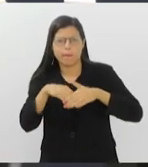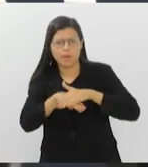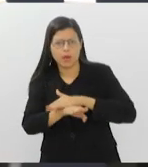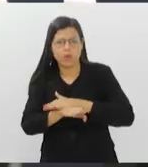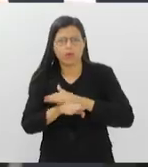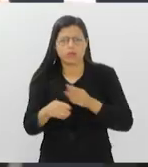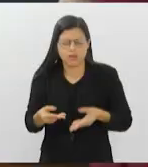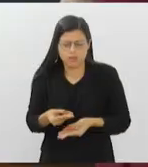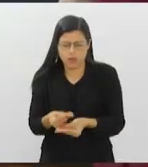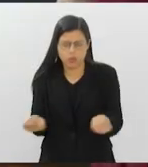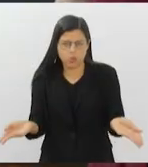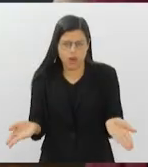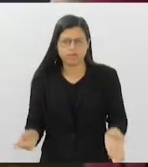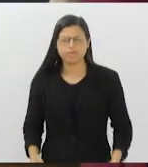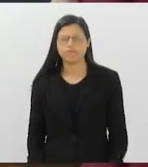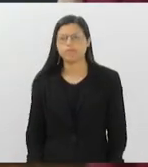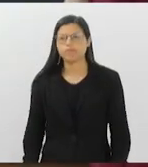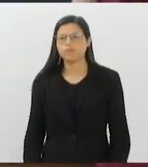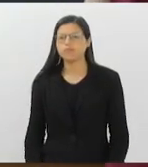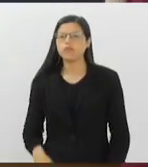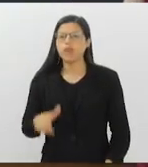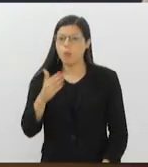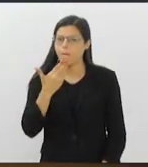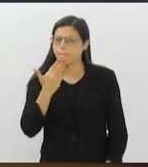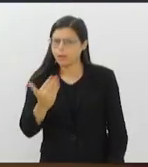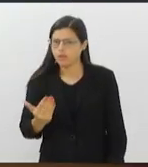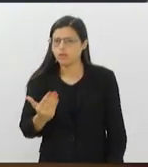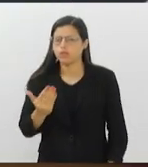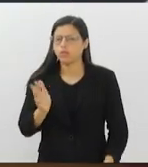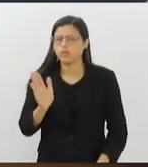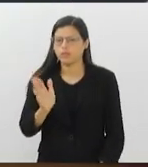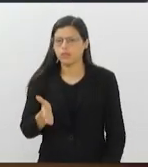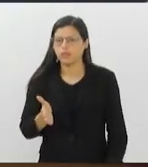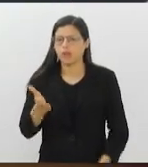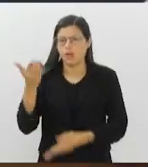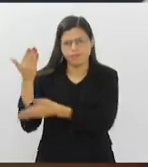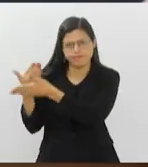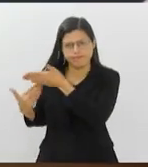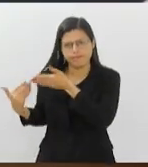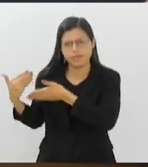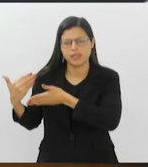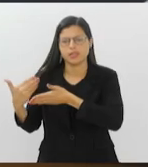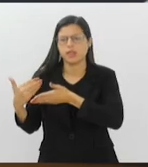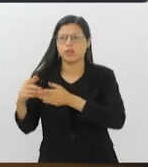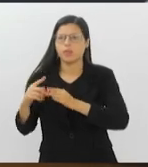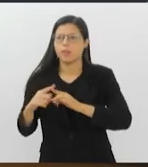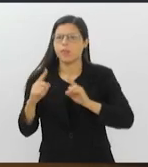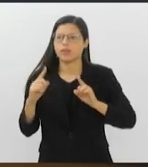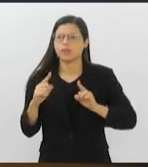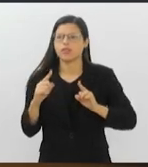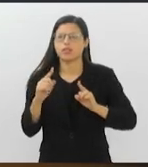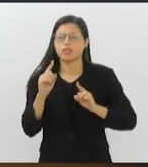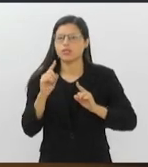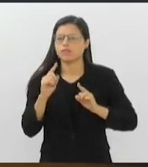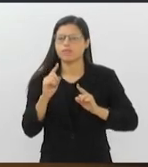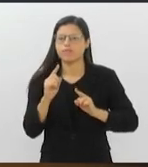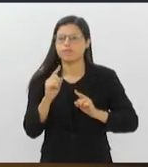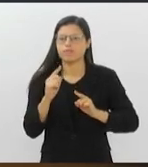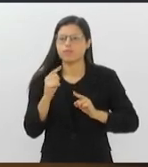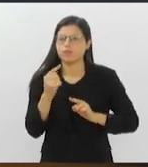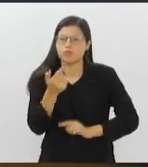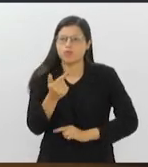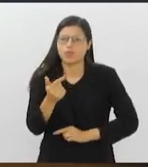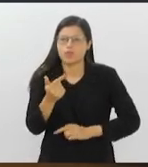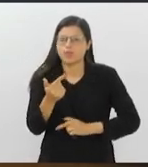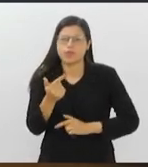possível doação. Essa é uma reivindicação já antiga, mas a gente não viu um procedimento